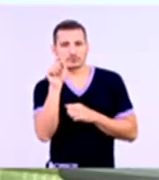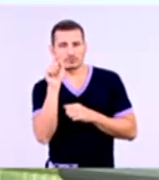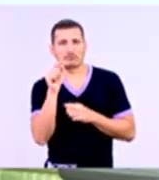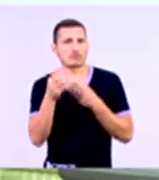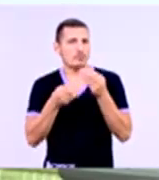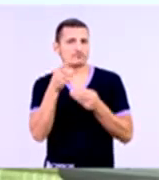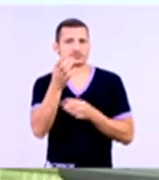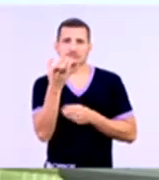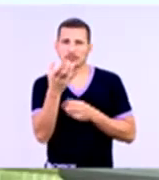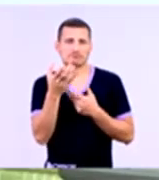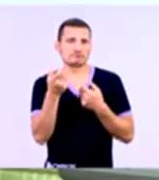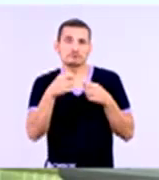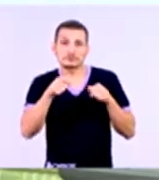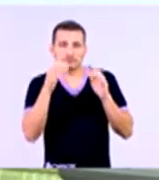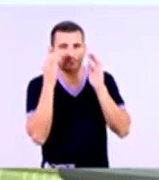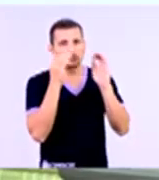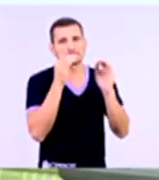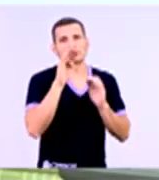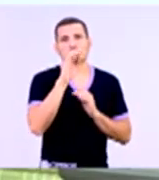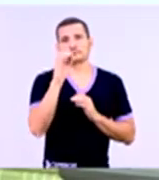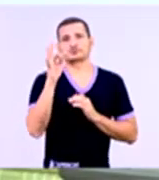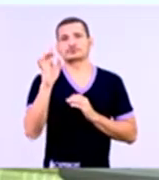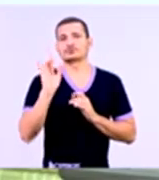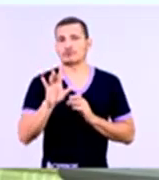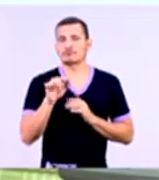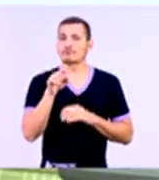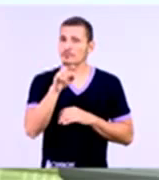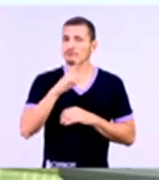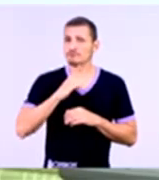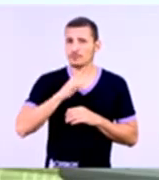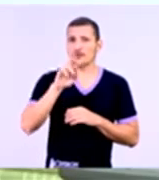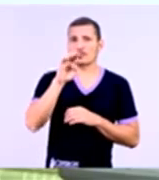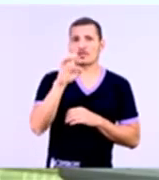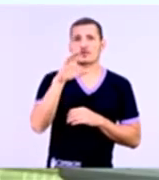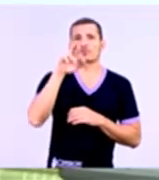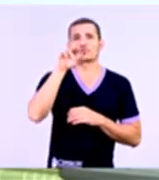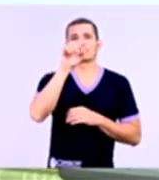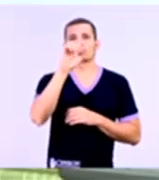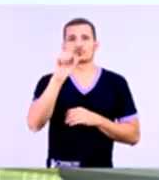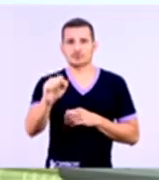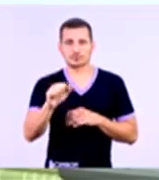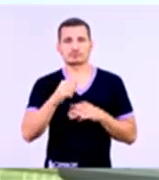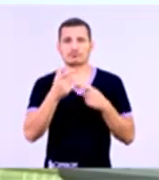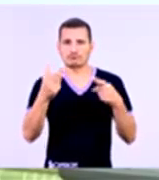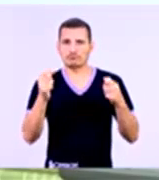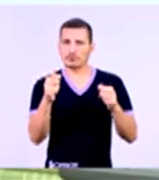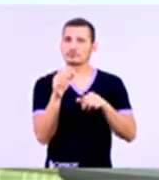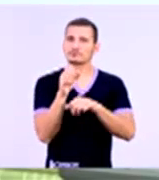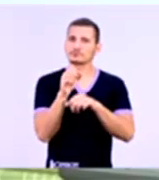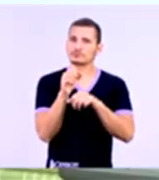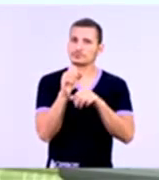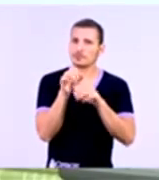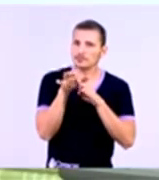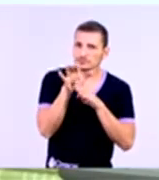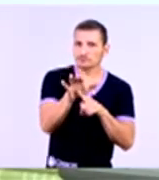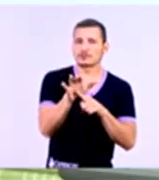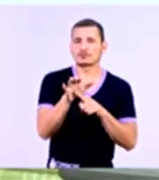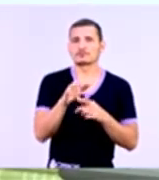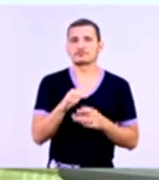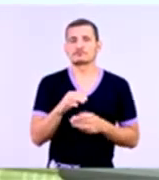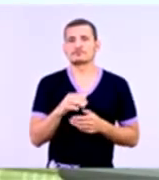seguir o do Bootstrap. Mas ele já tem lá os recursos que podem auxiliar. E traz também a interatividade. Isso, sem